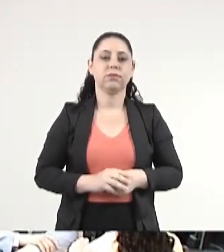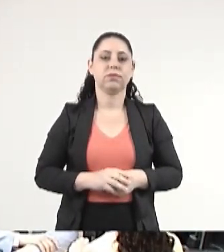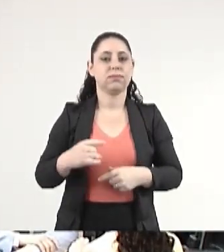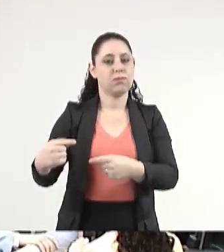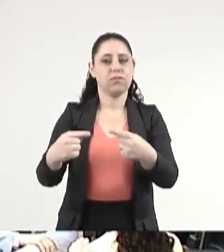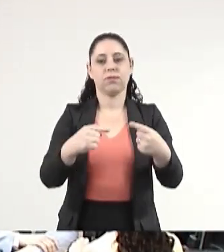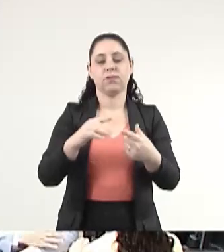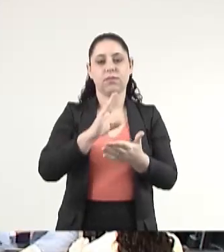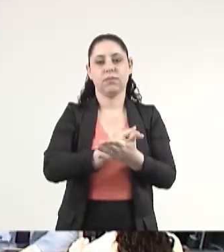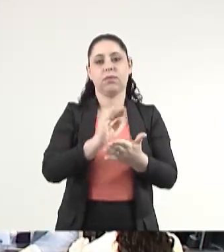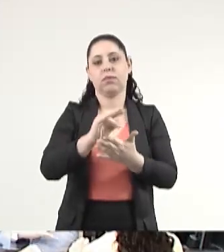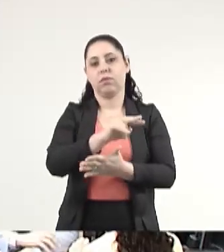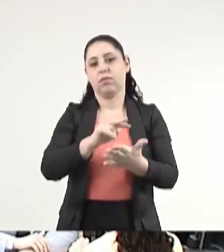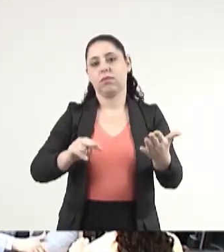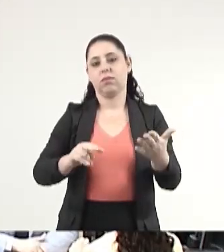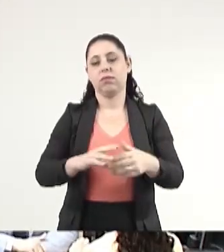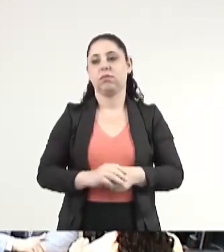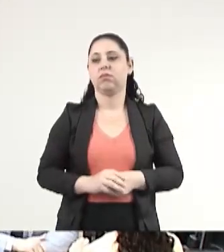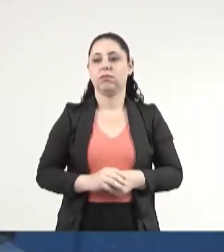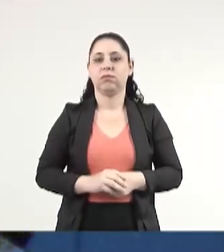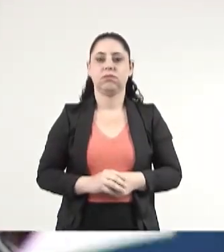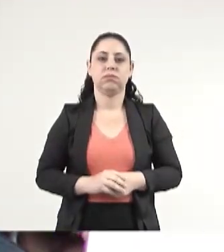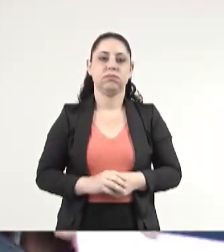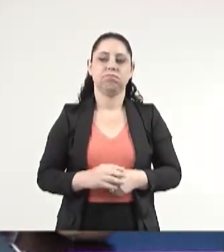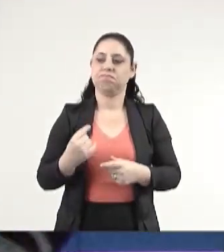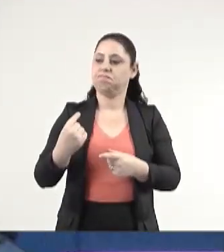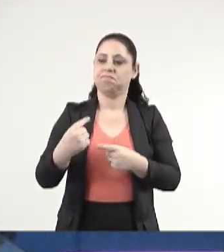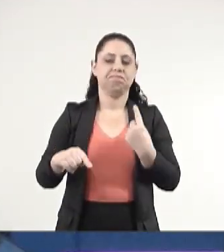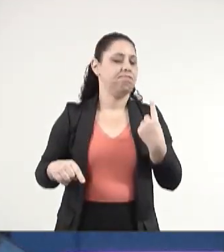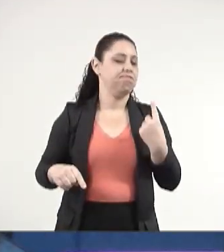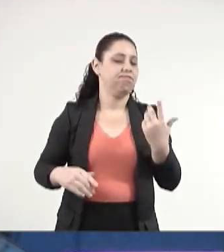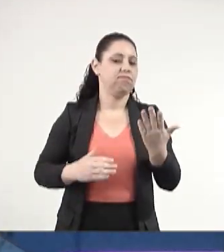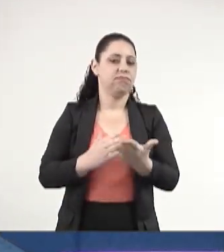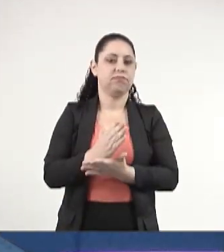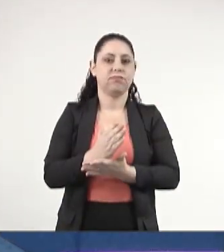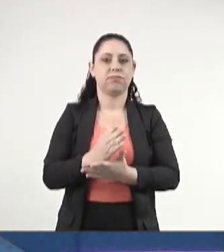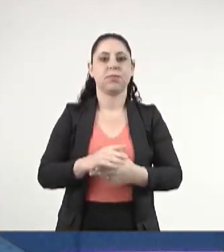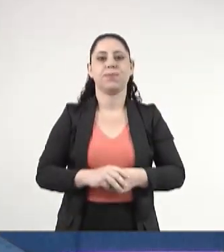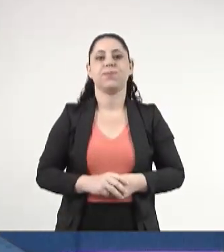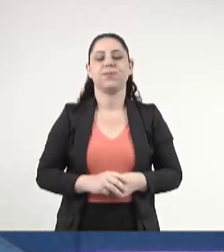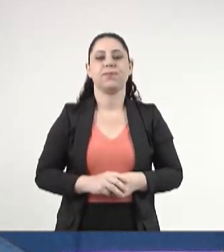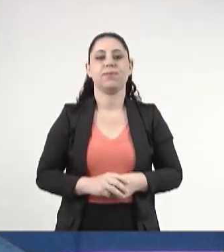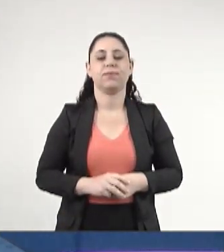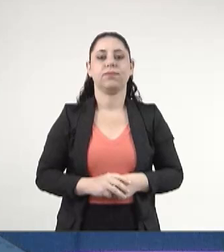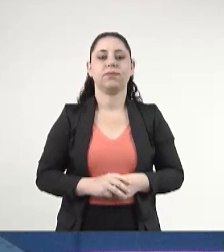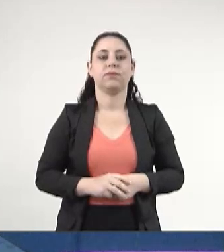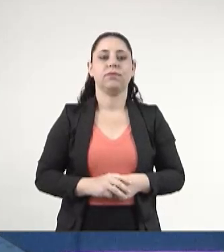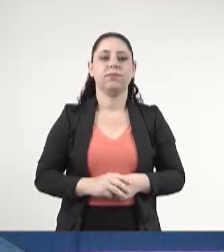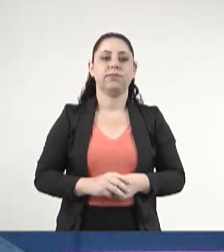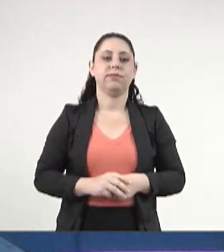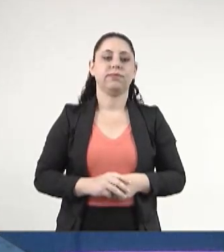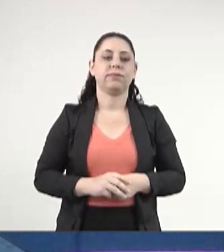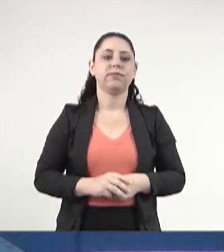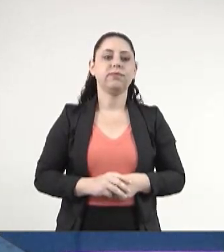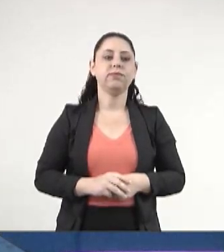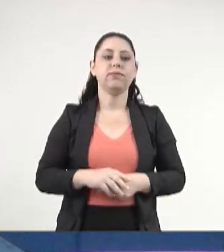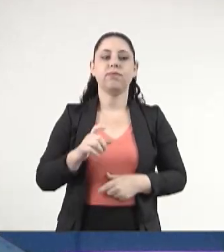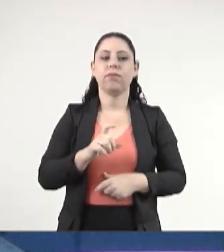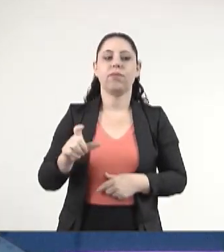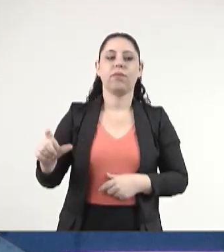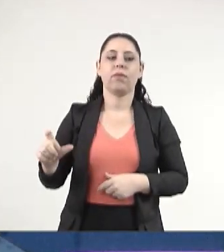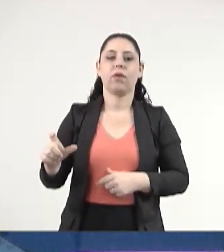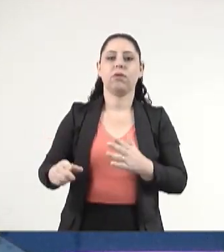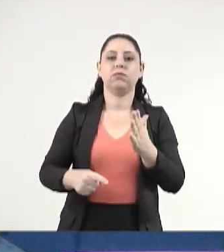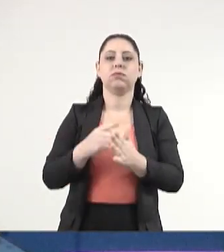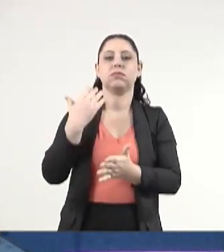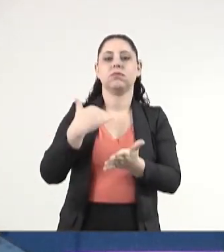Em discussão, a ata que acaba de ser lida, não havendo quem queira impugná-la, dou por aprovado. Com a